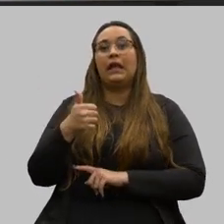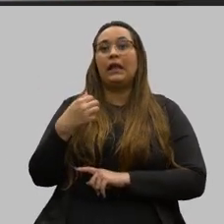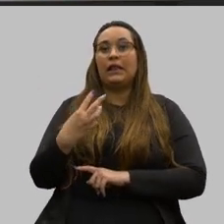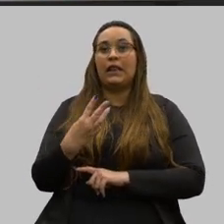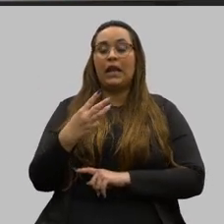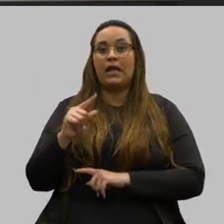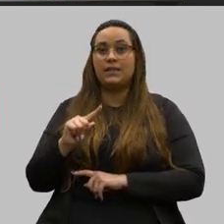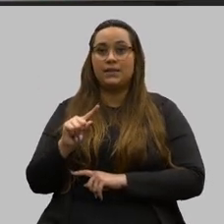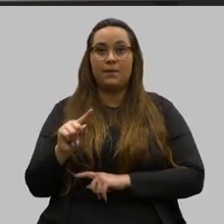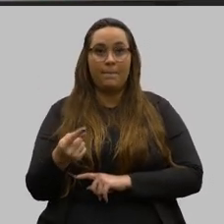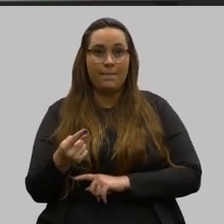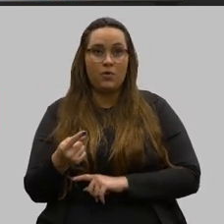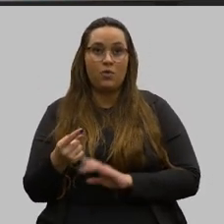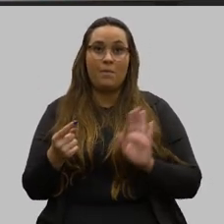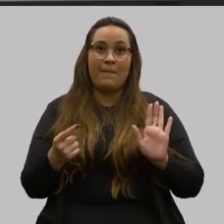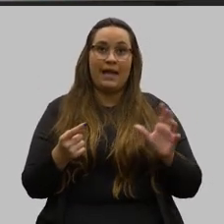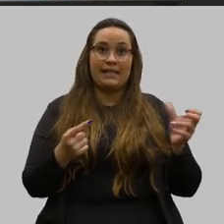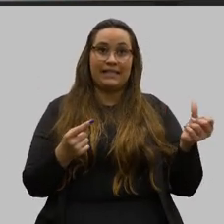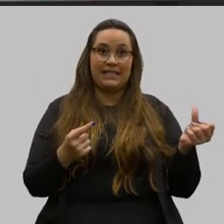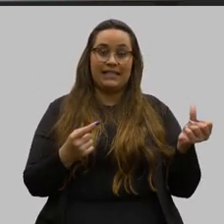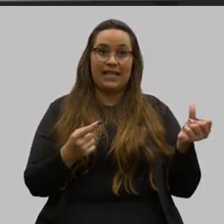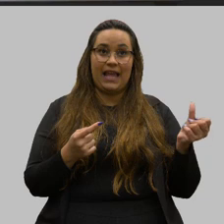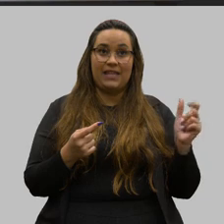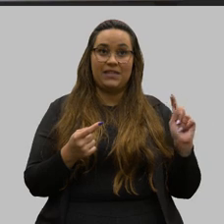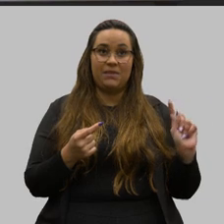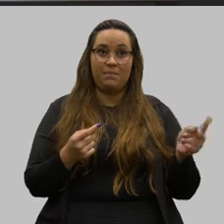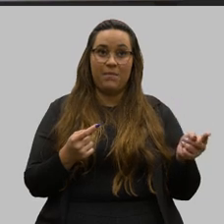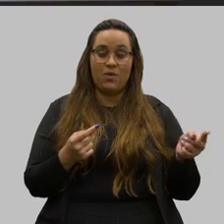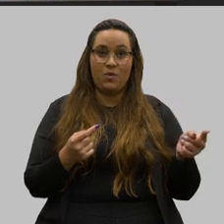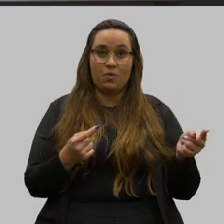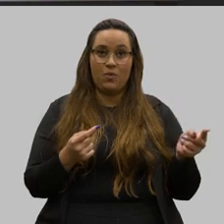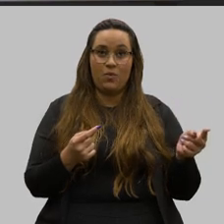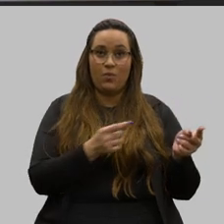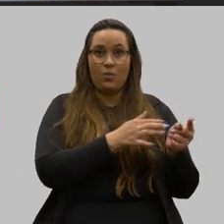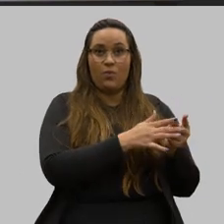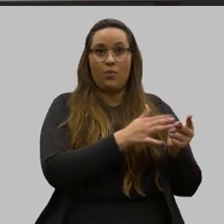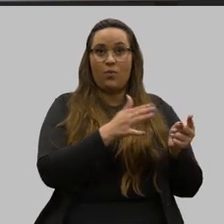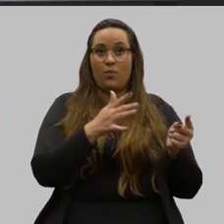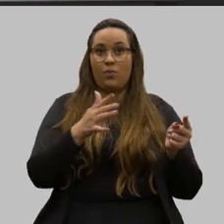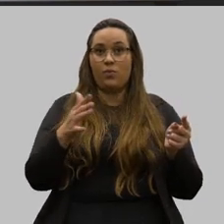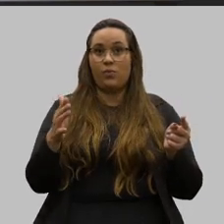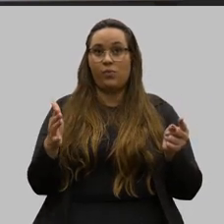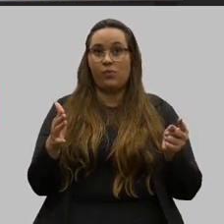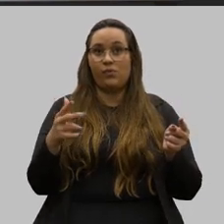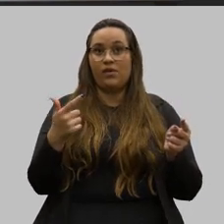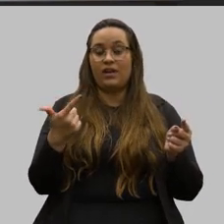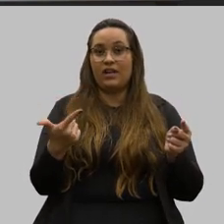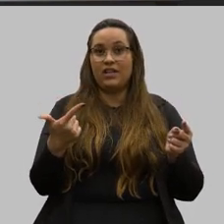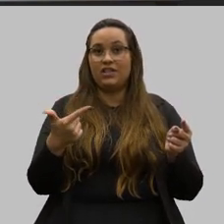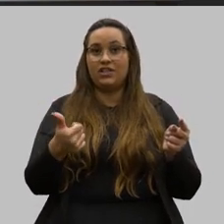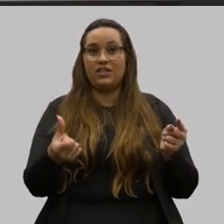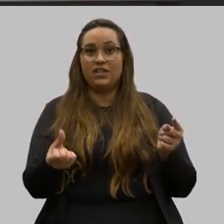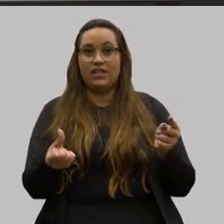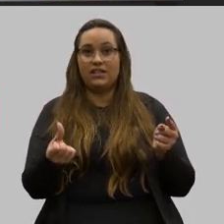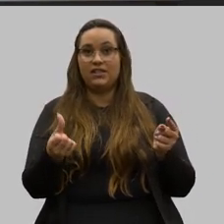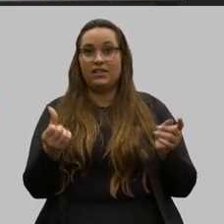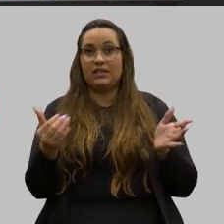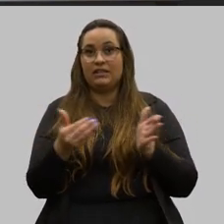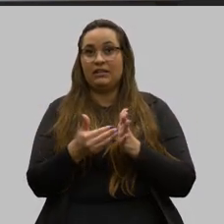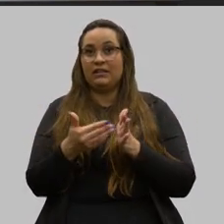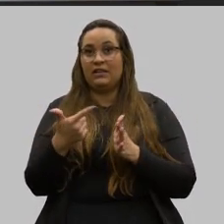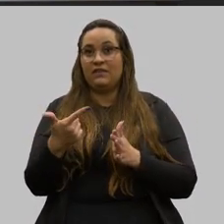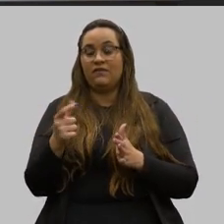saímos de 6.000 estamos basicamente com 16 a 20.000 ocorrências